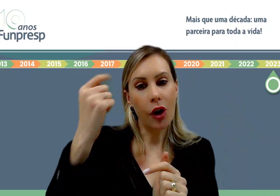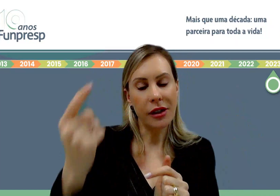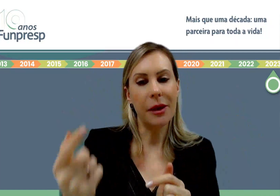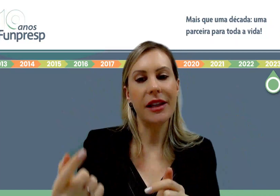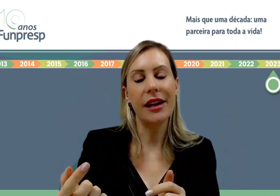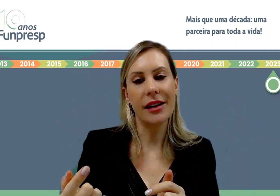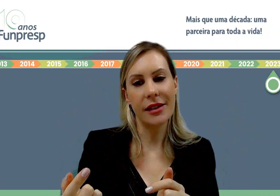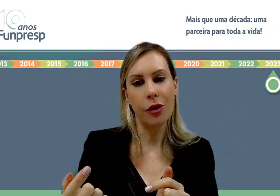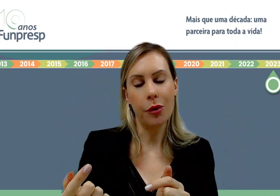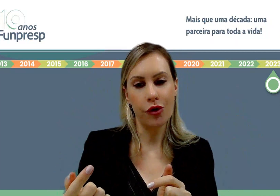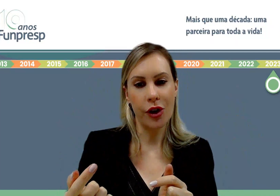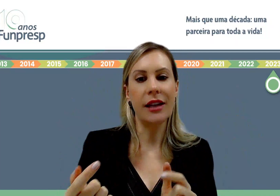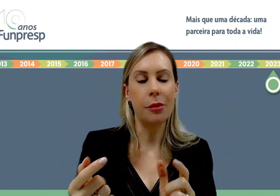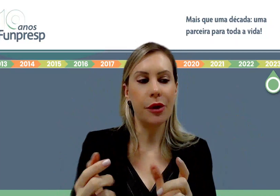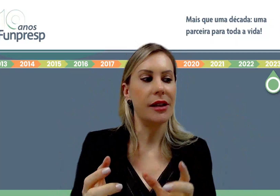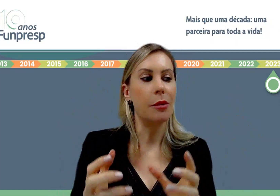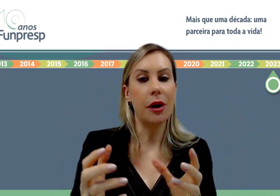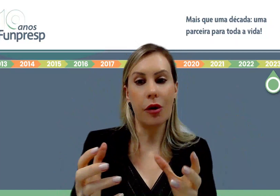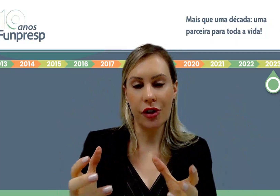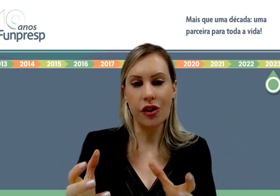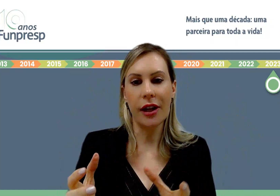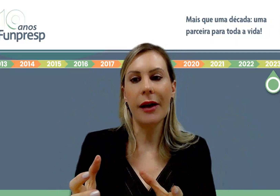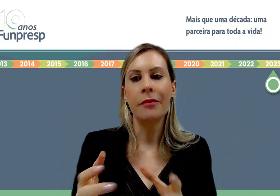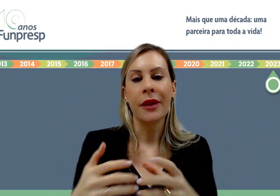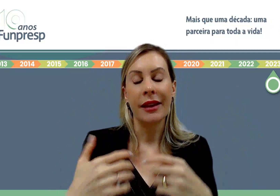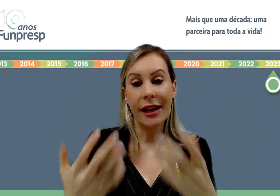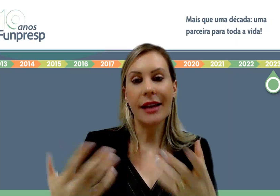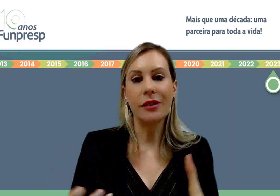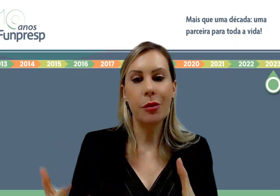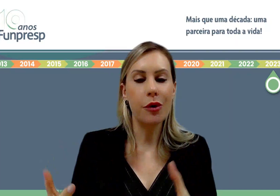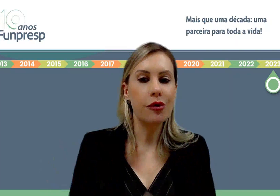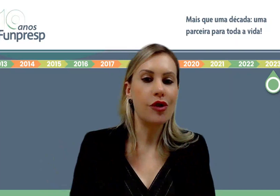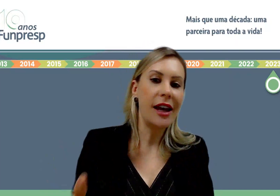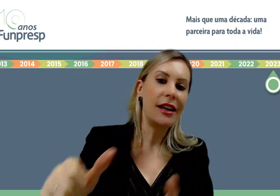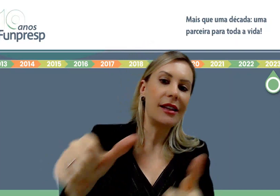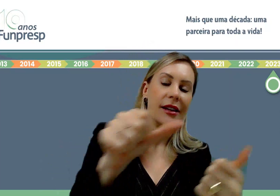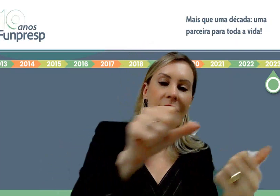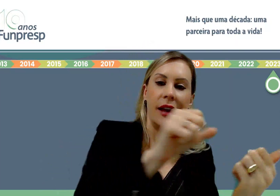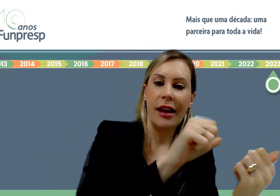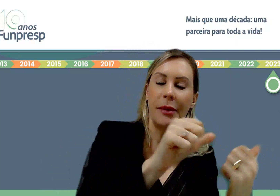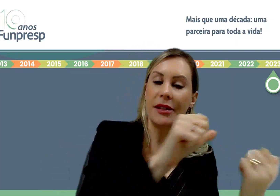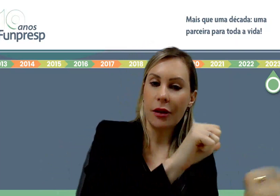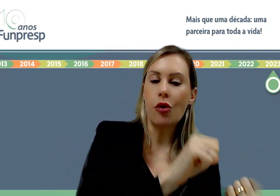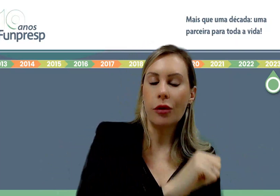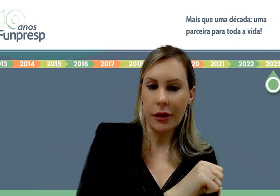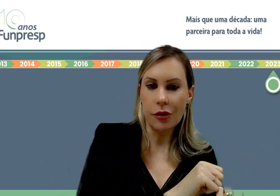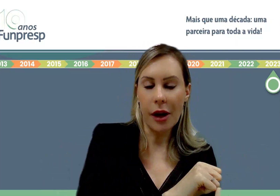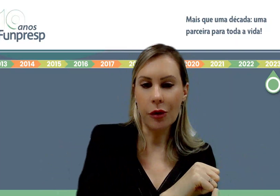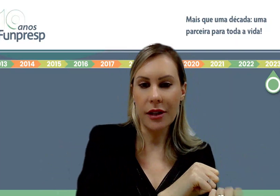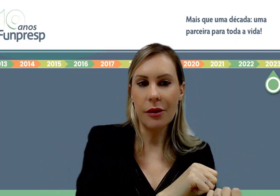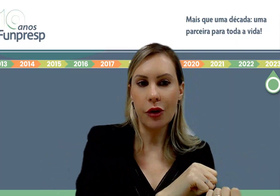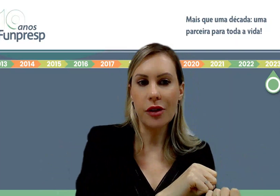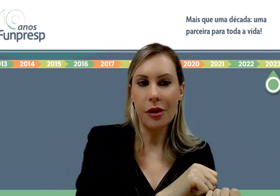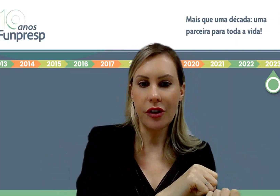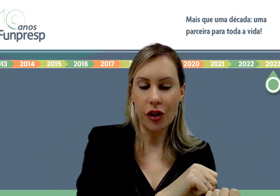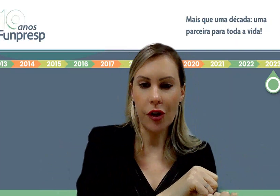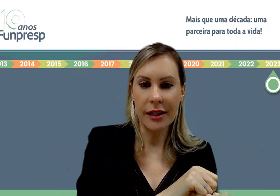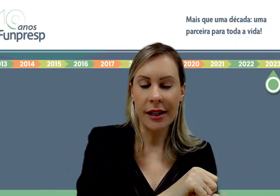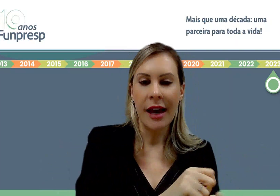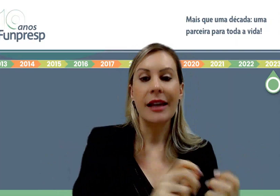na próxima declaração do imposto de renda, por exemplo. Agora a gente está declarando imposto de renda, prestando conta do que aconteceu